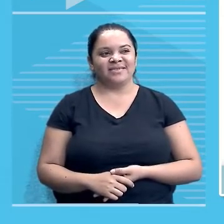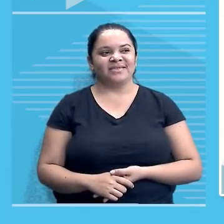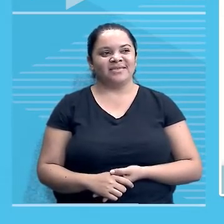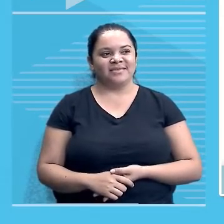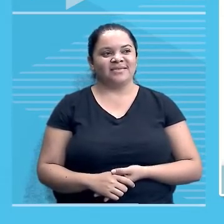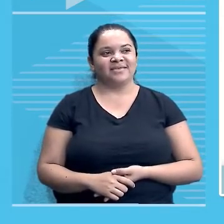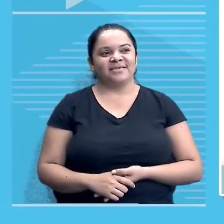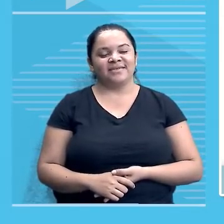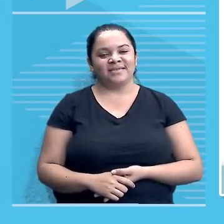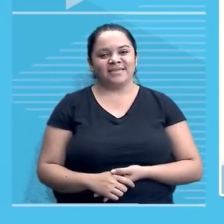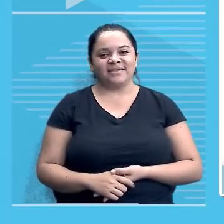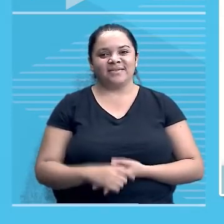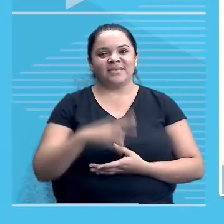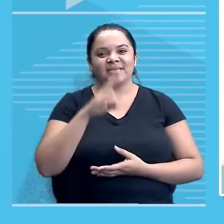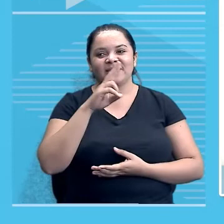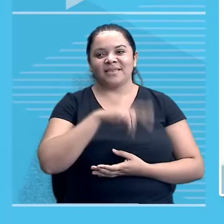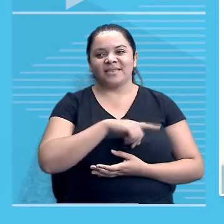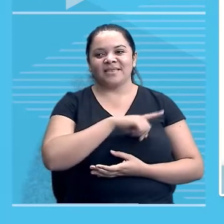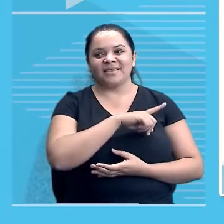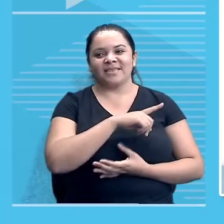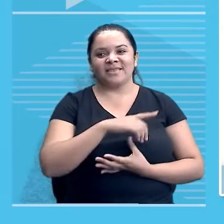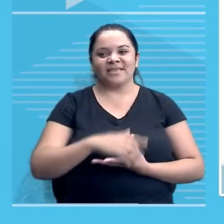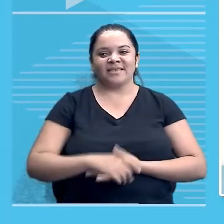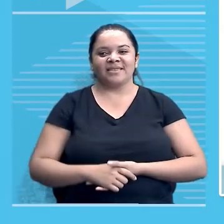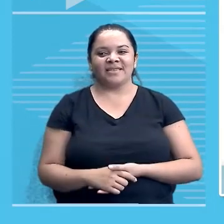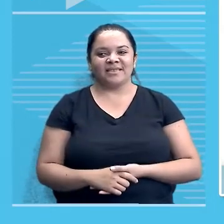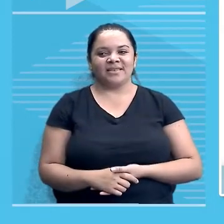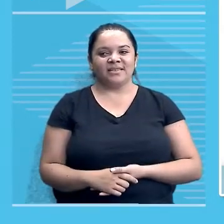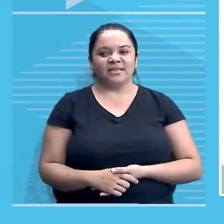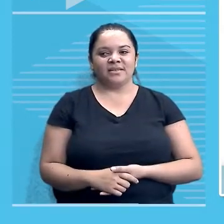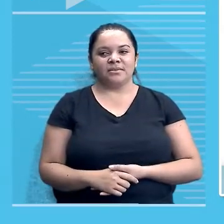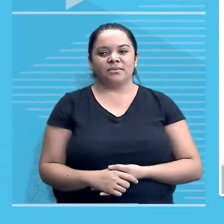25 calorias por grau Celsius